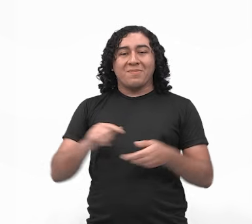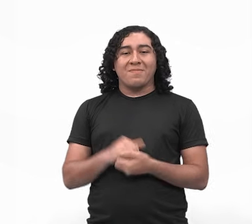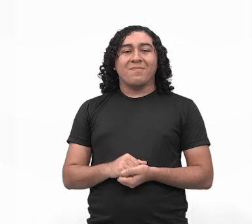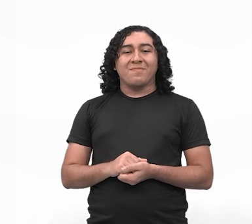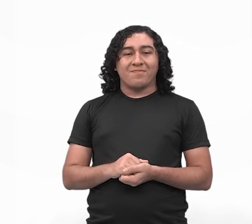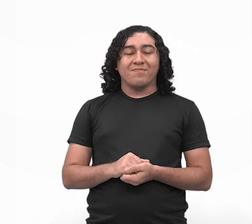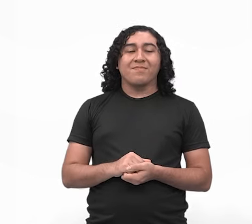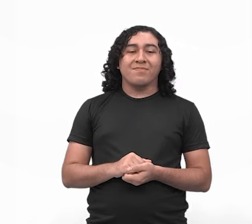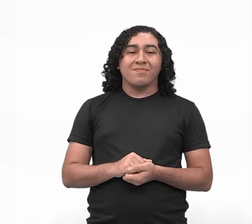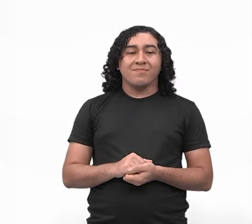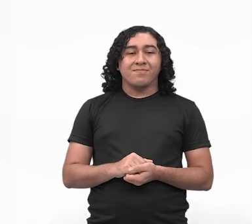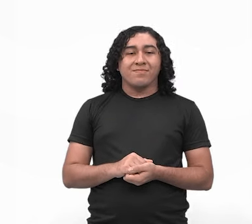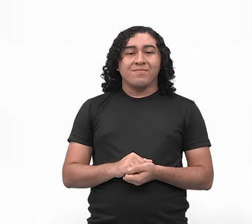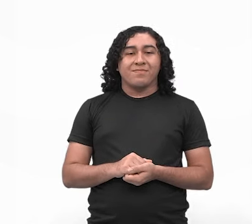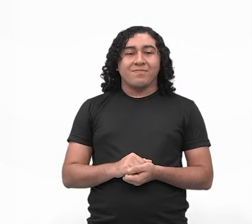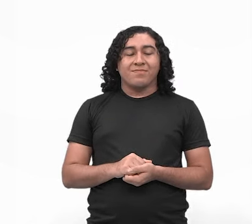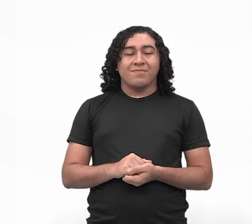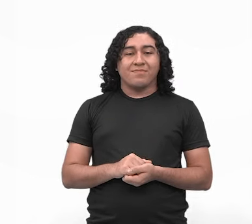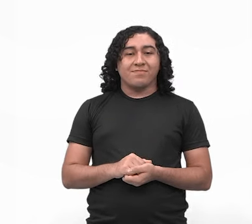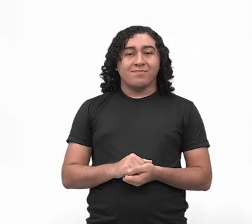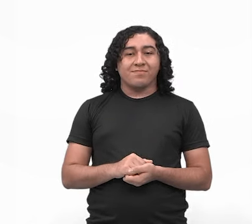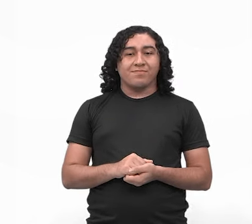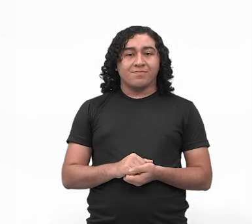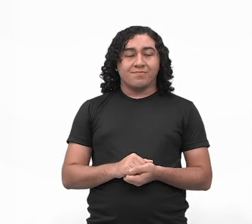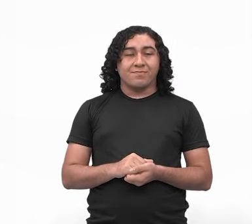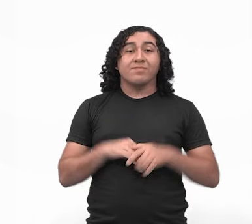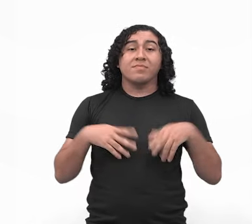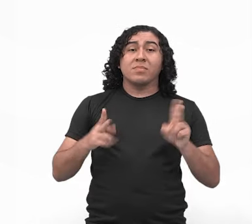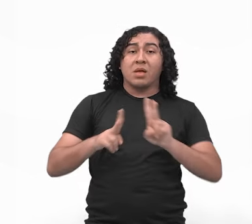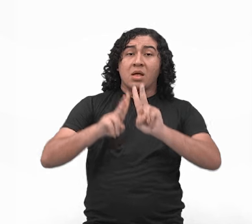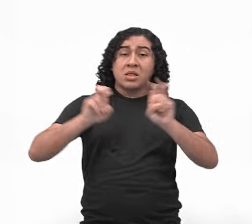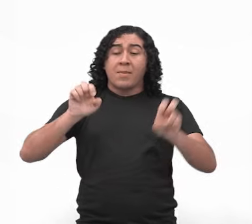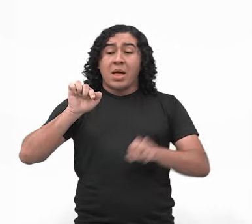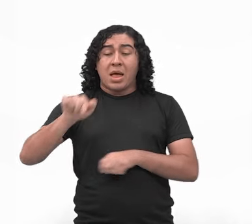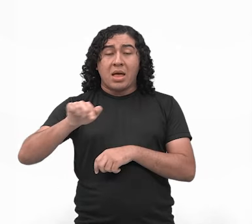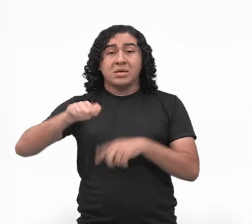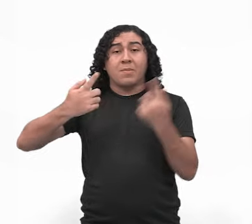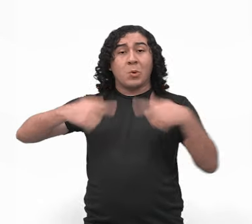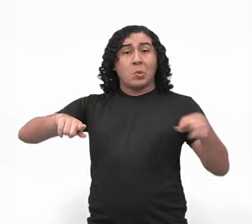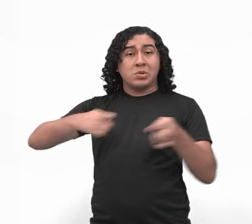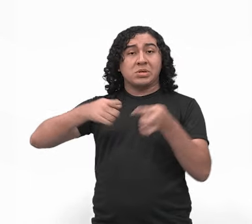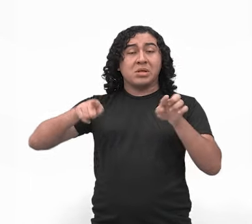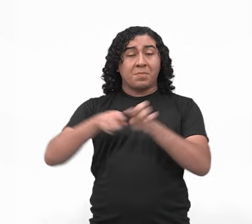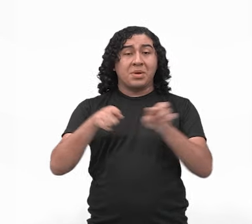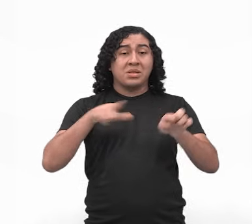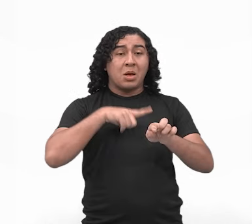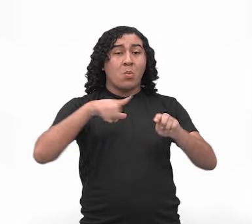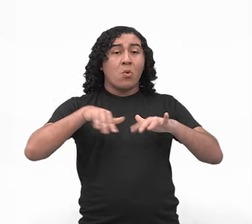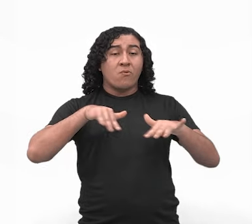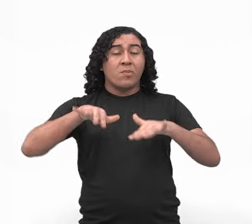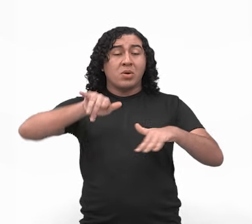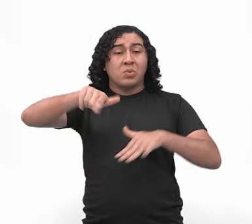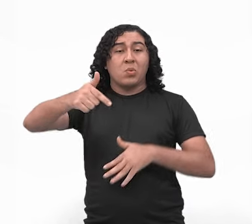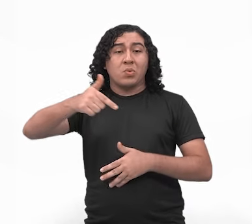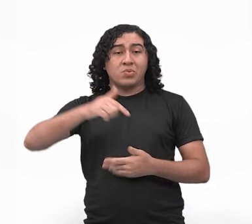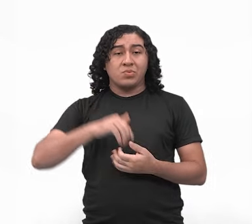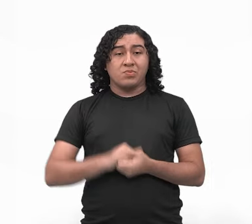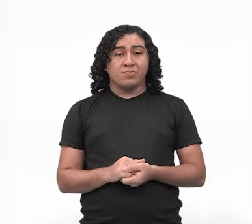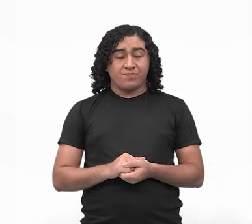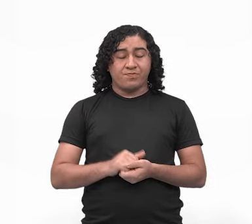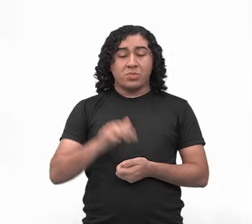aí nós temos, justamente falando sobre esse rock and roll, aí nós temos o movimento folk e o movimento de